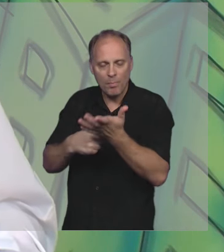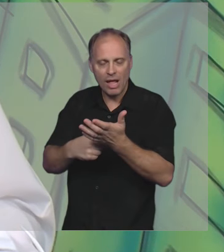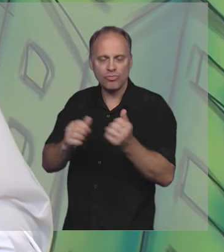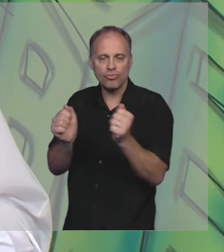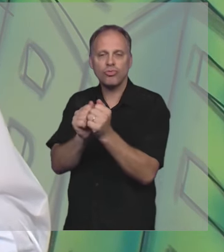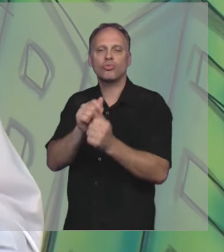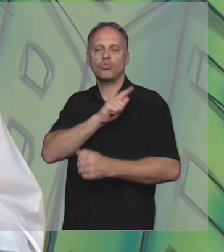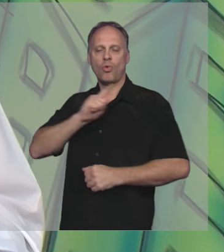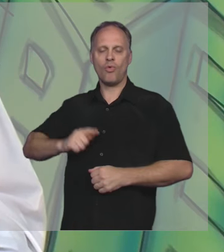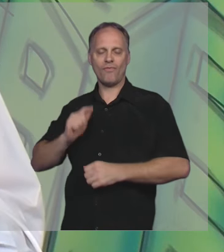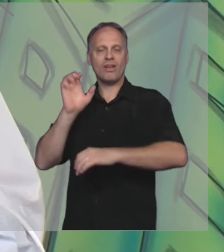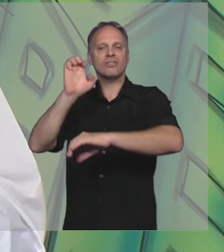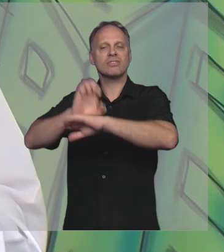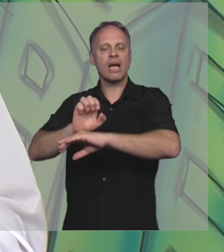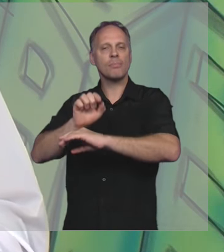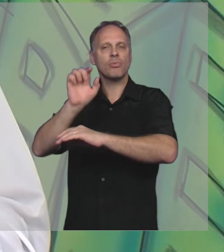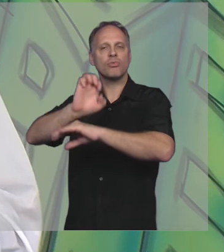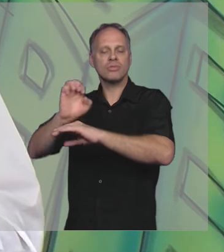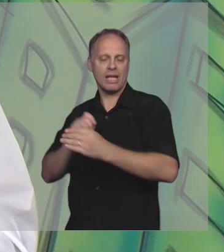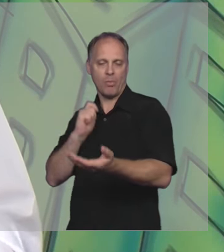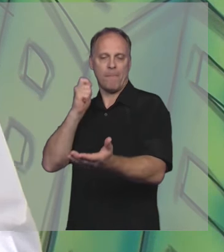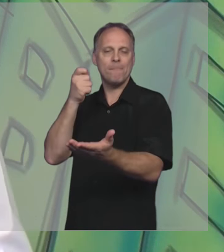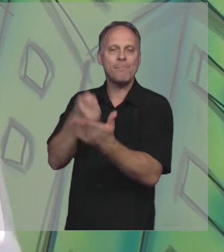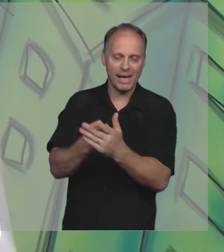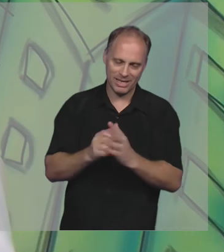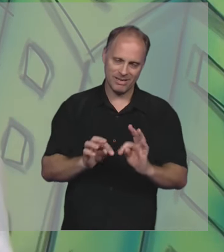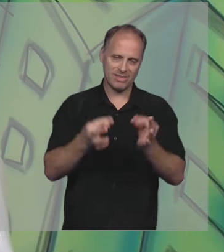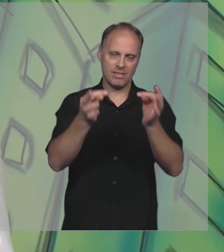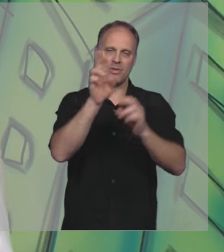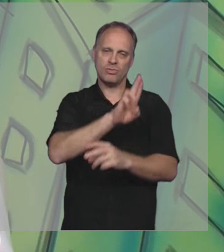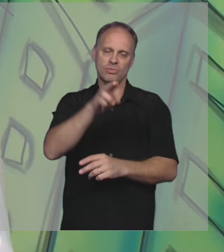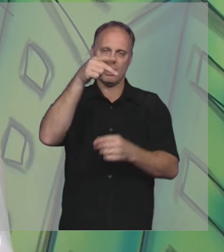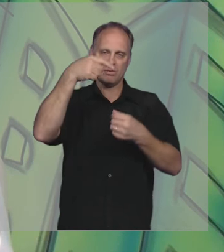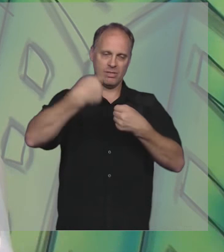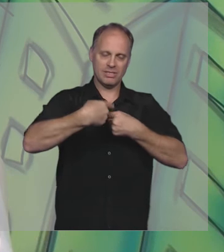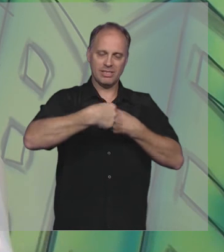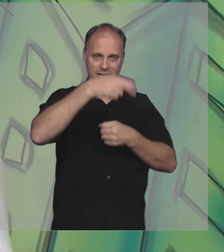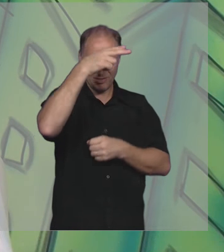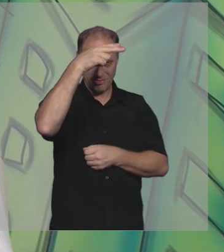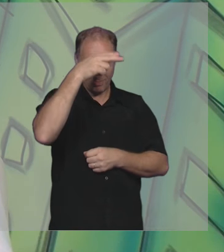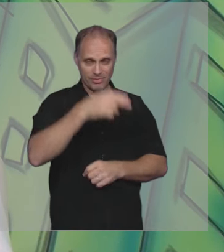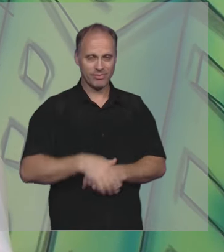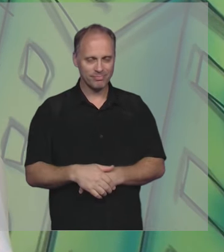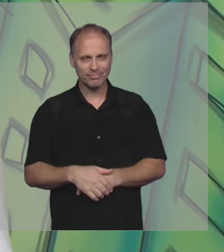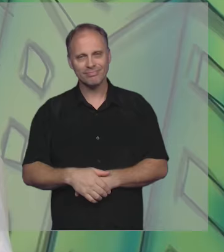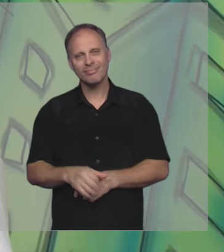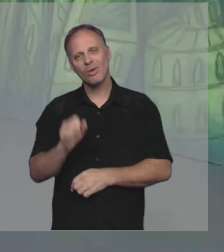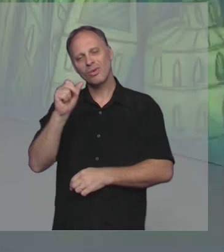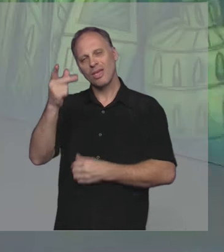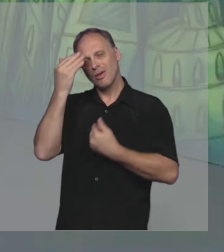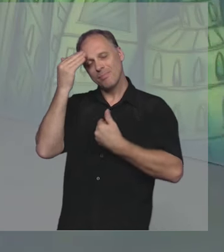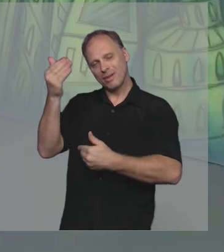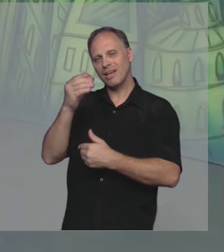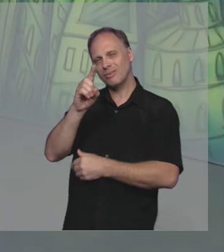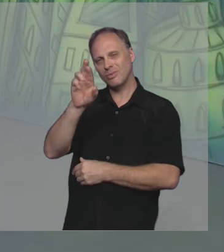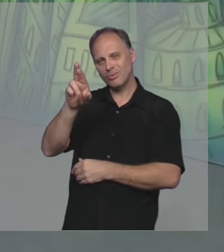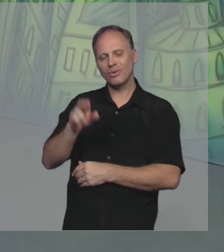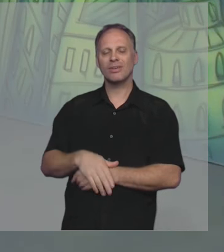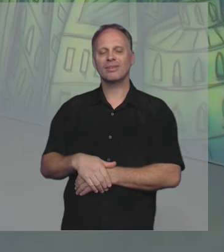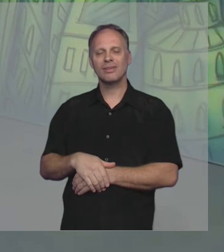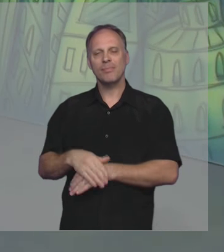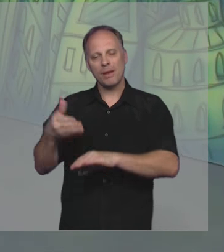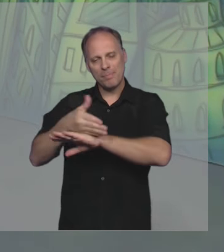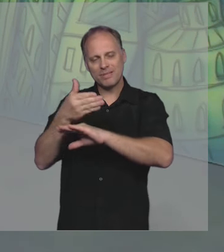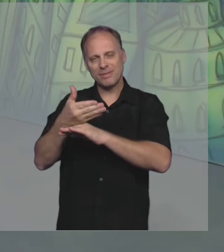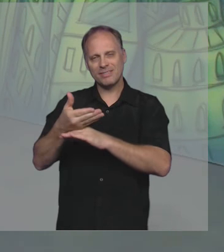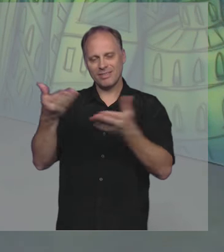estado para ele custear esse tratamento do nosso usuário aqui no município. Ok, muito obrigado, doutor Fagan,